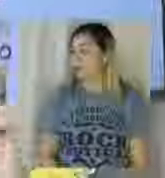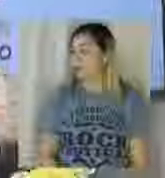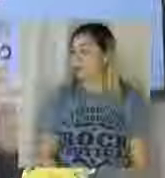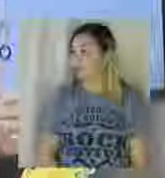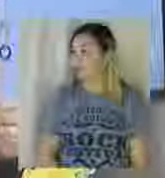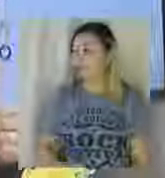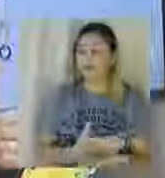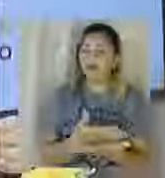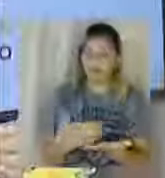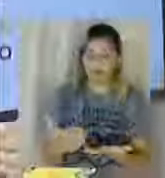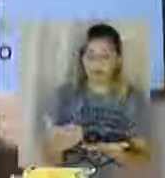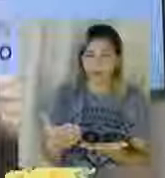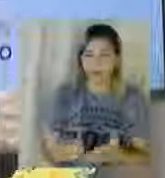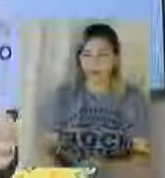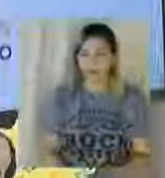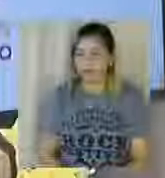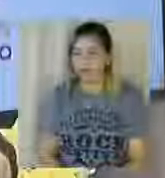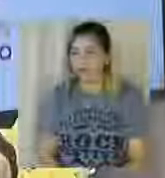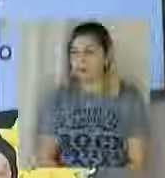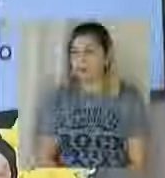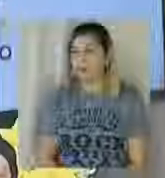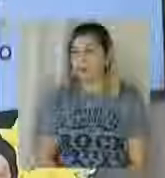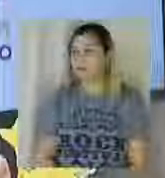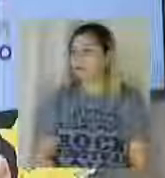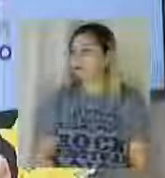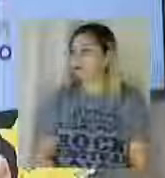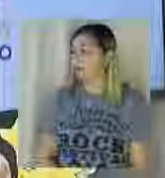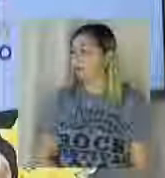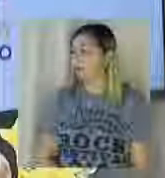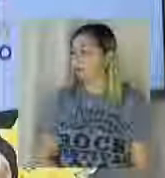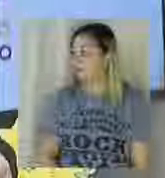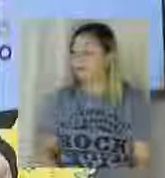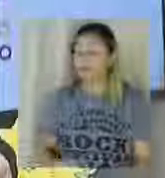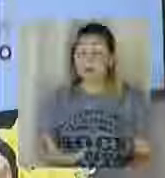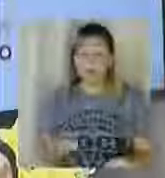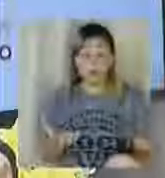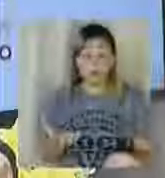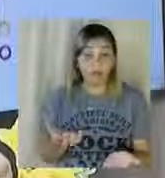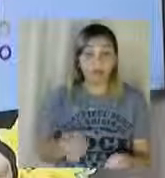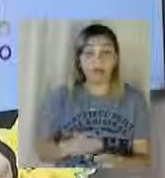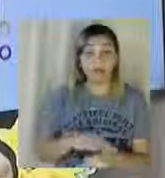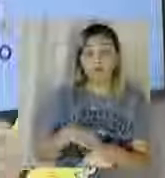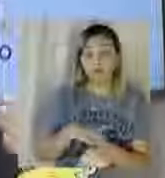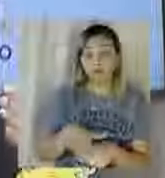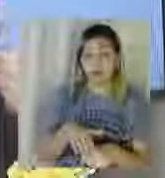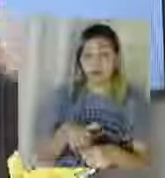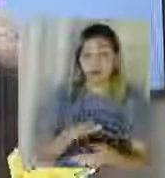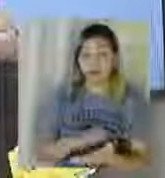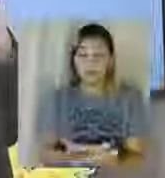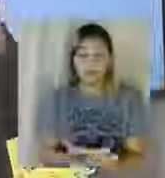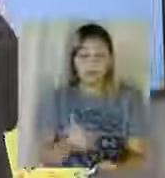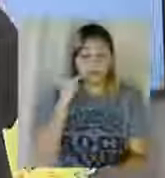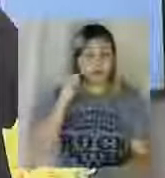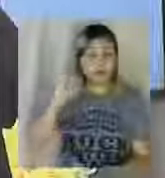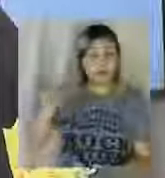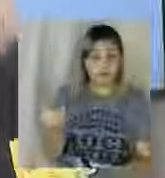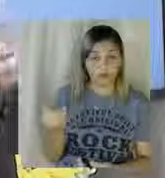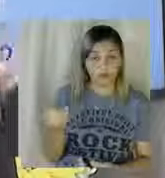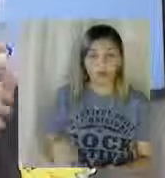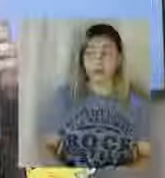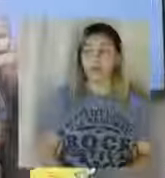Vamos lá, né? Vamos começar então aqui a nossa entrevista, né? Queremos conversar um pouco aqui com a professora intérprete,